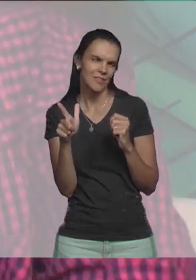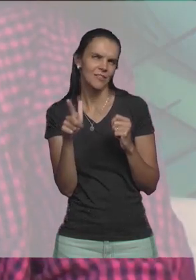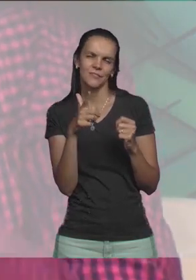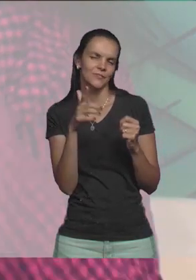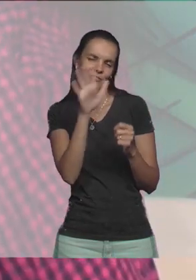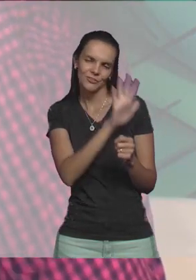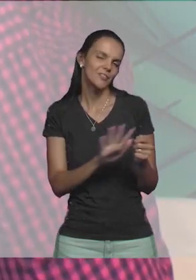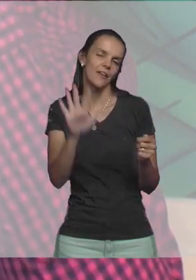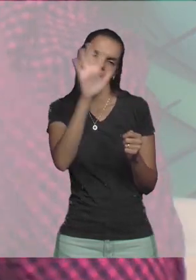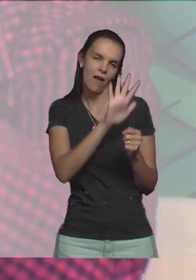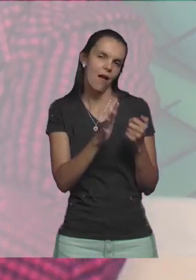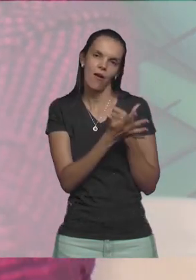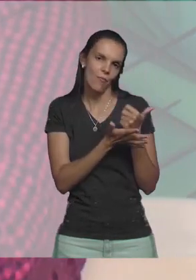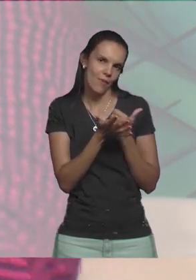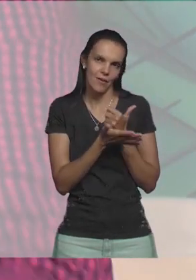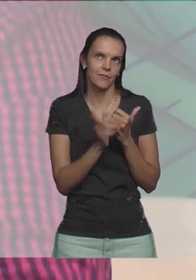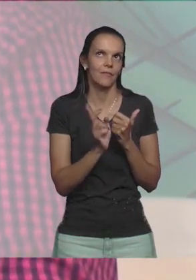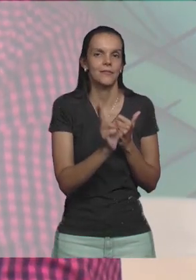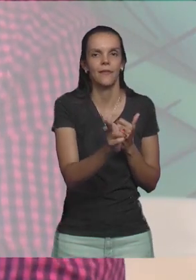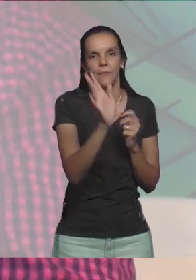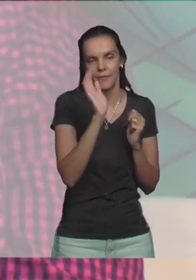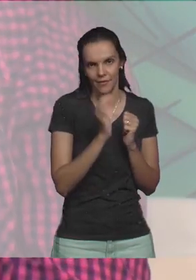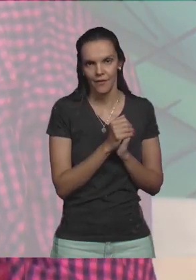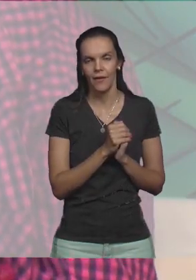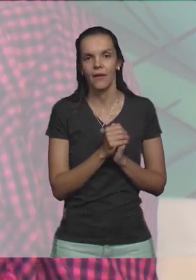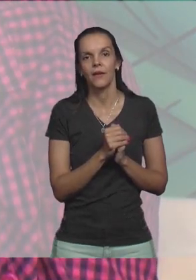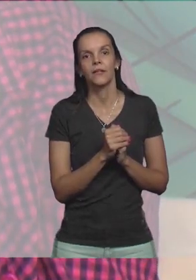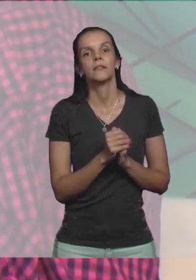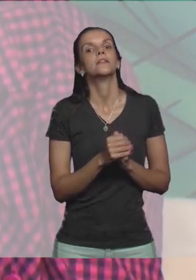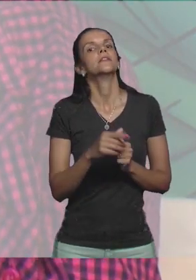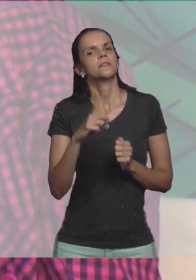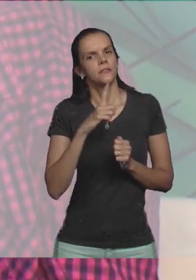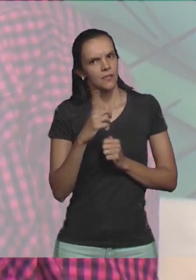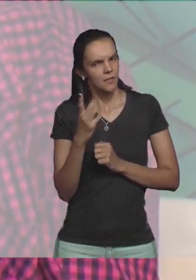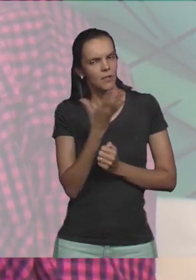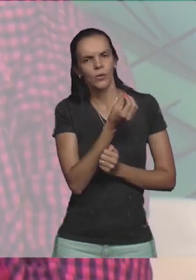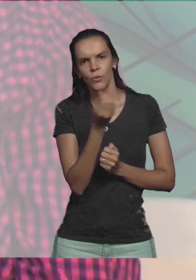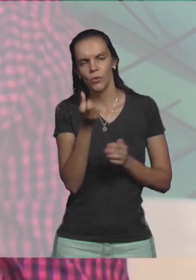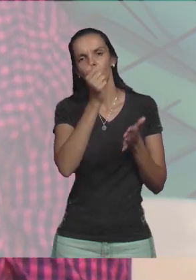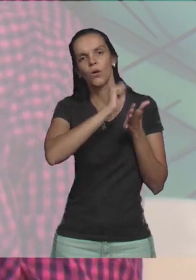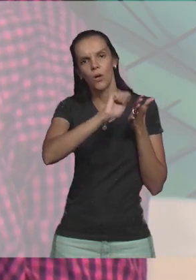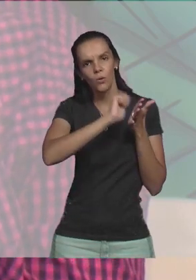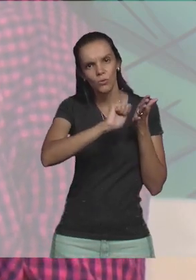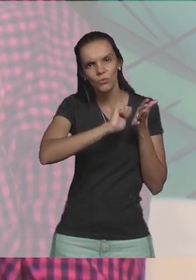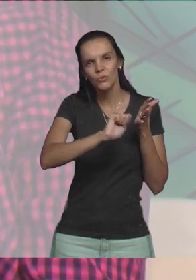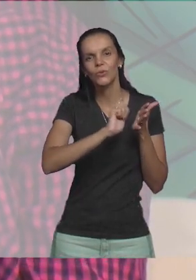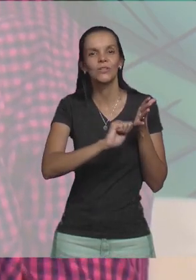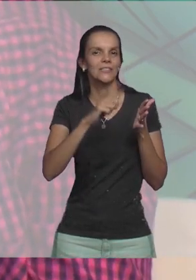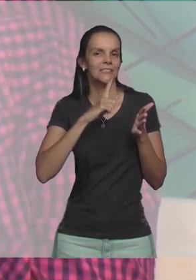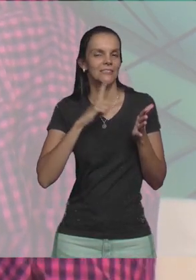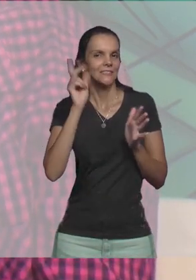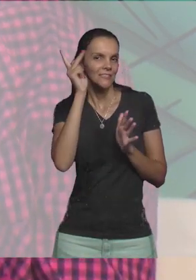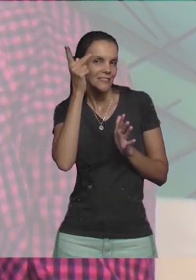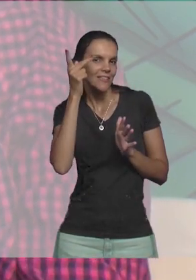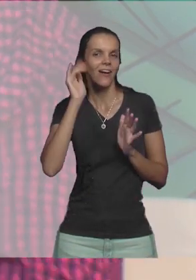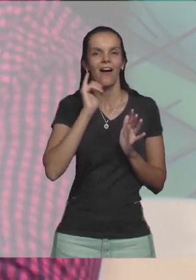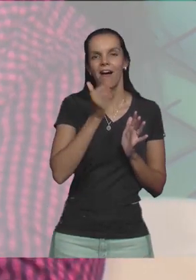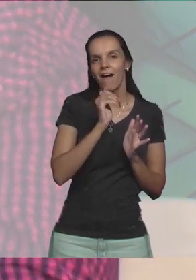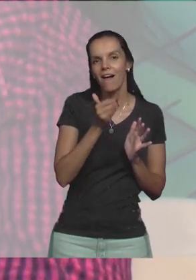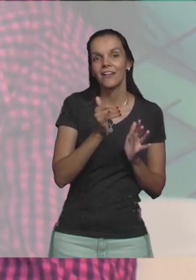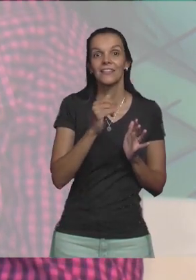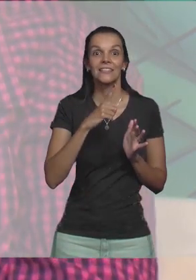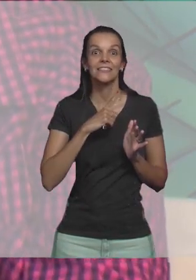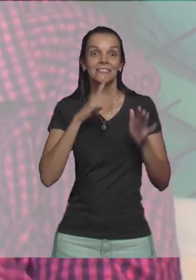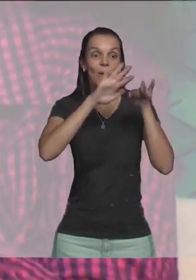uma generalização bem básica, porque não é sempre assim. E a gente tem já muitos autores que vão escrever e vão ter historinhas, e a gente vai